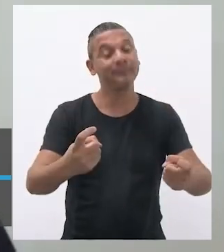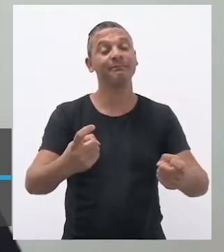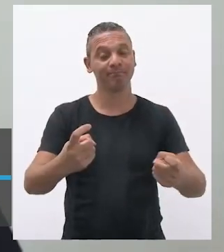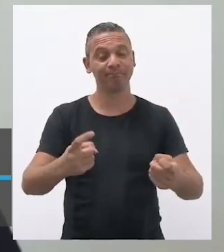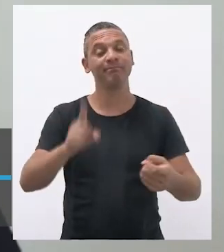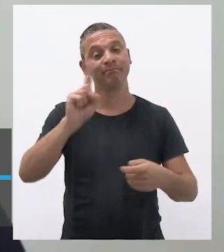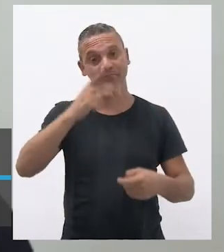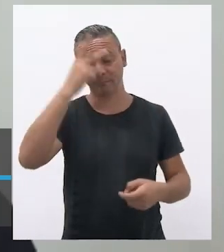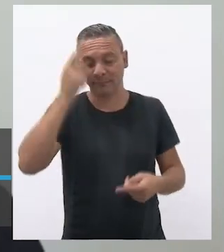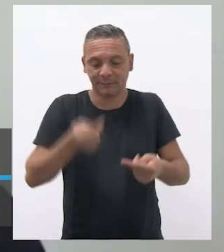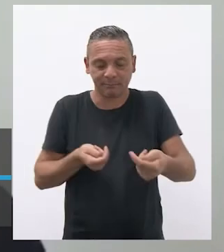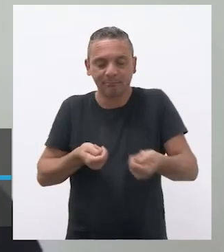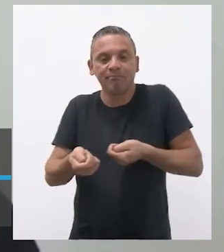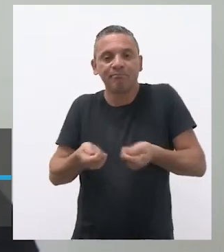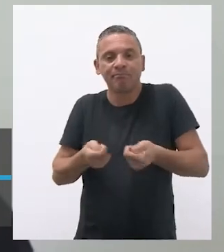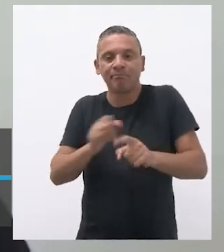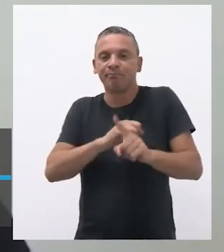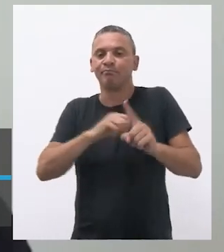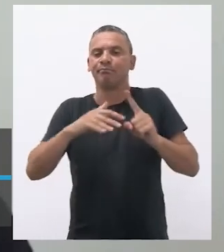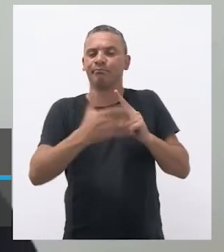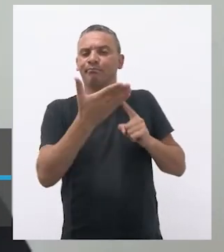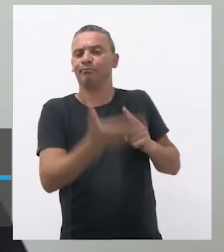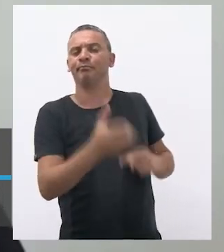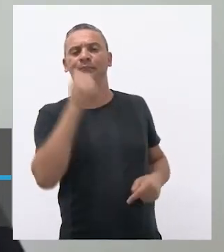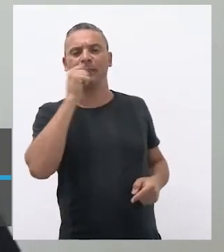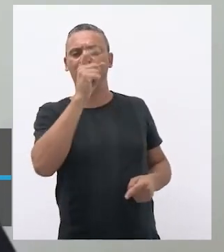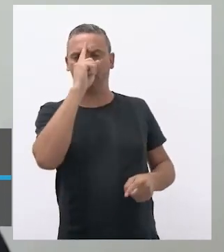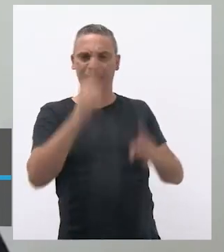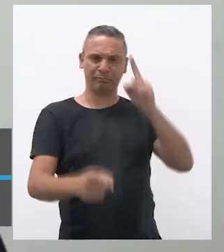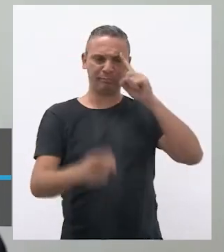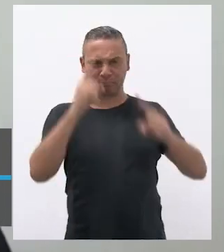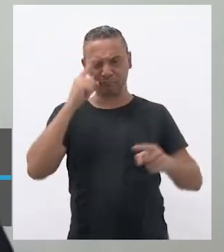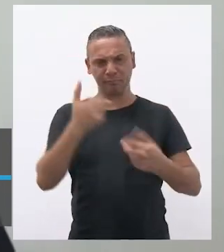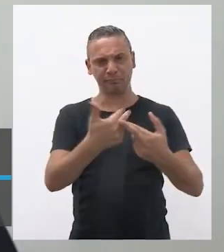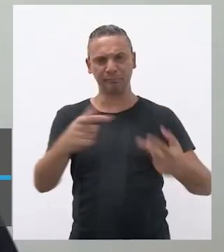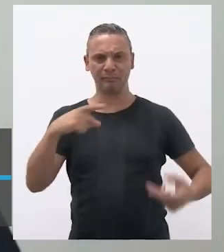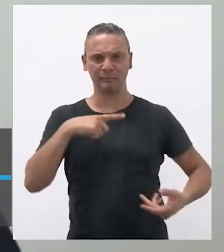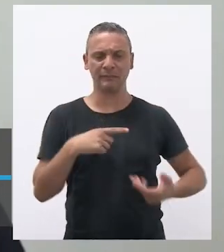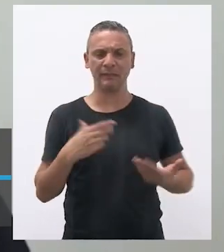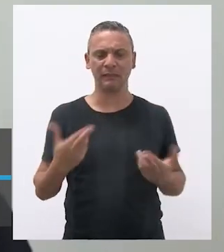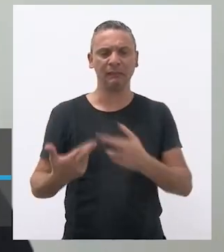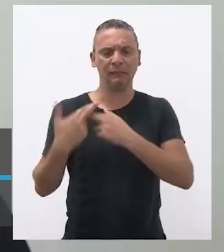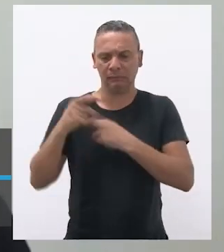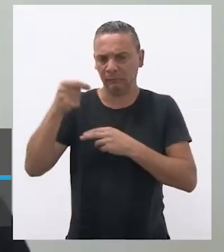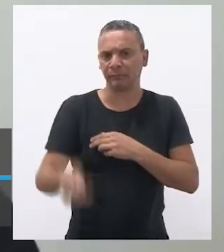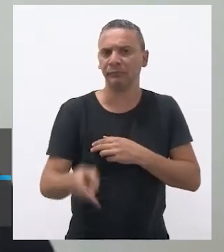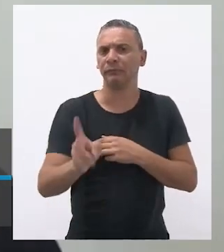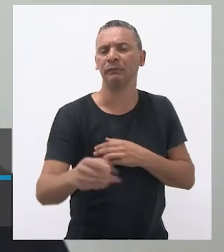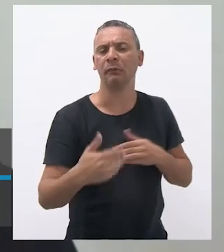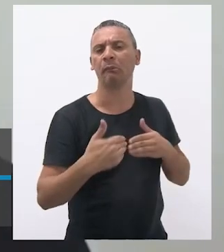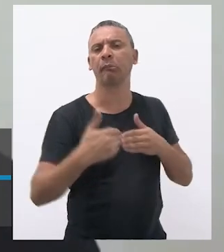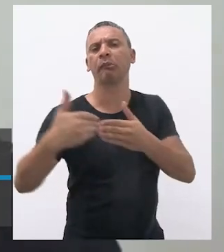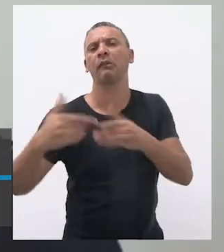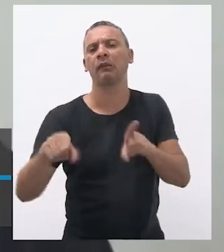interpretação legislativa, esses estereótipos, essas visões patriarcais, elas ainda sejam